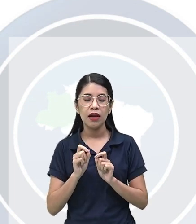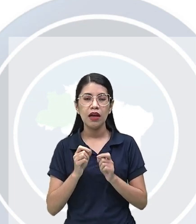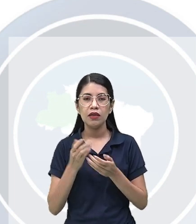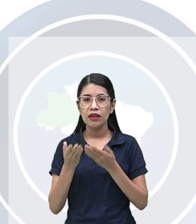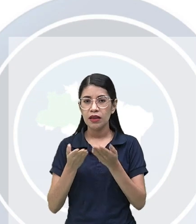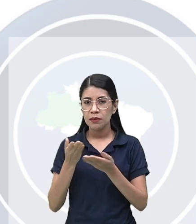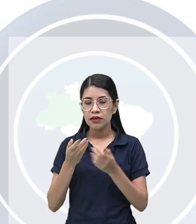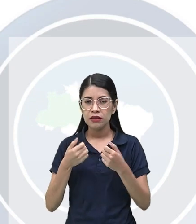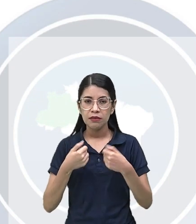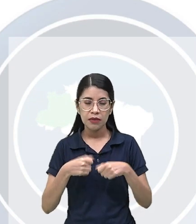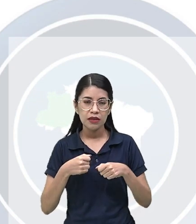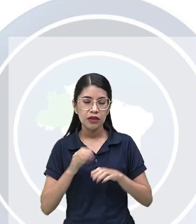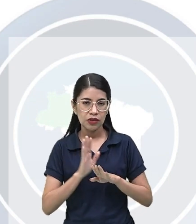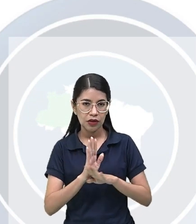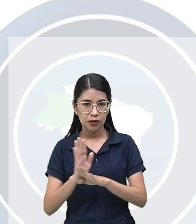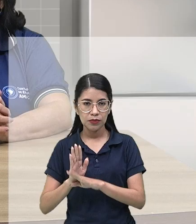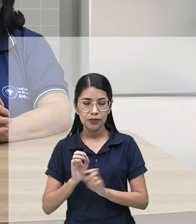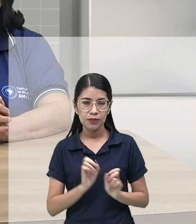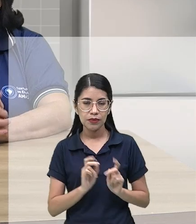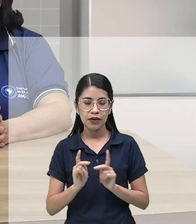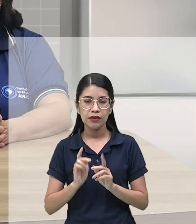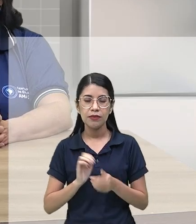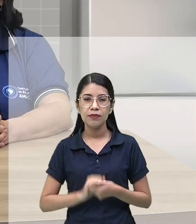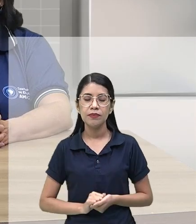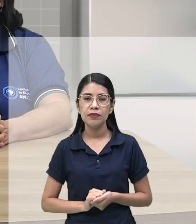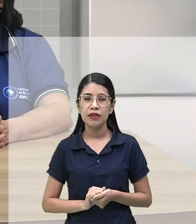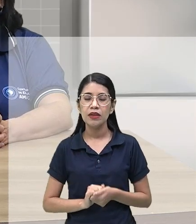demandas necessárias, tá certo? Então, fiquem com Deus e